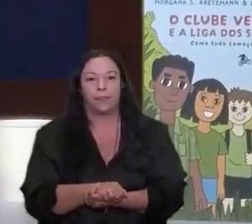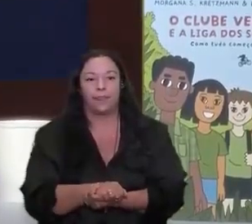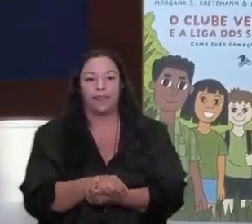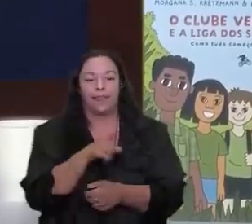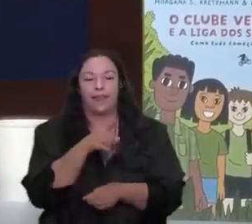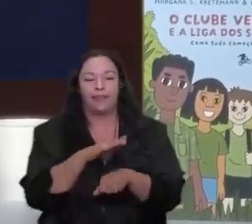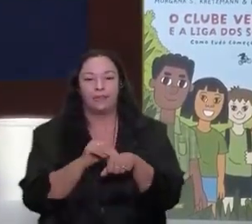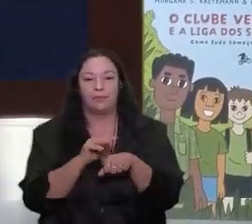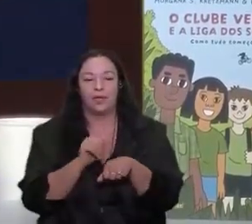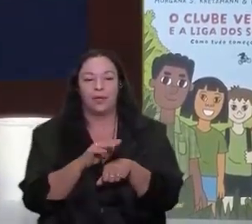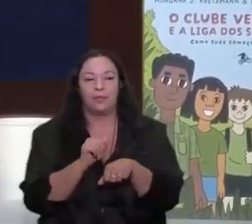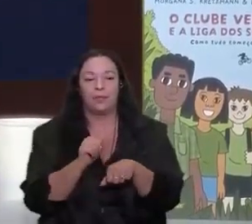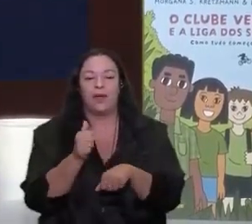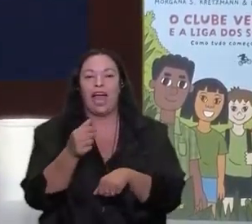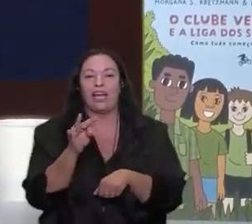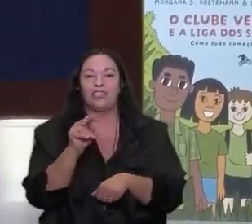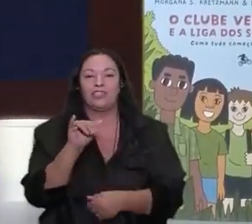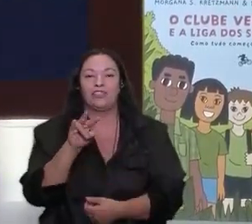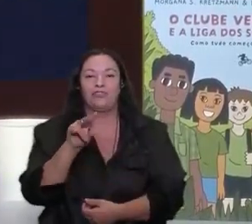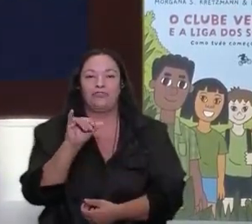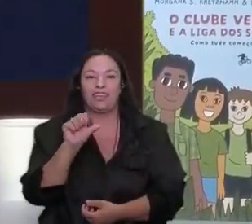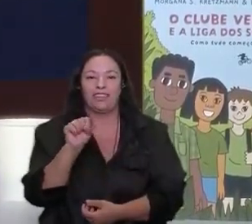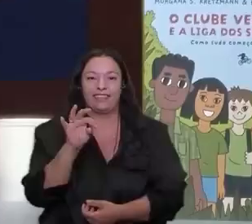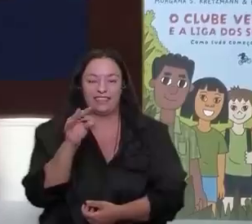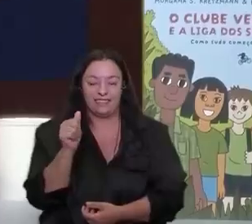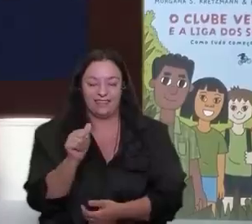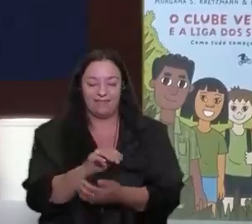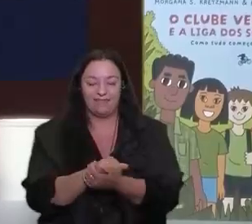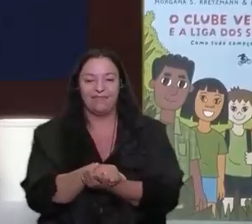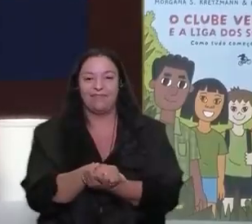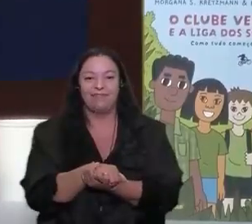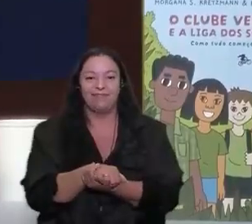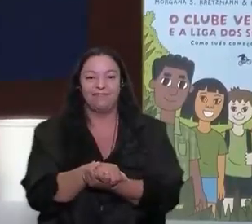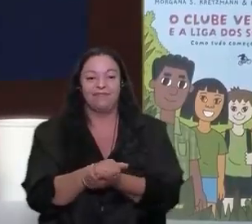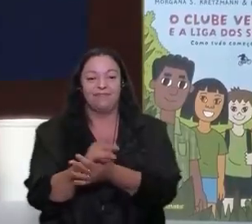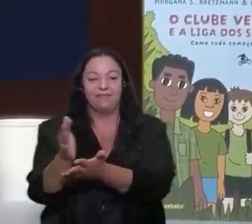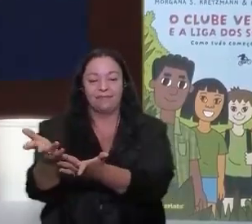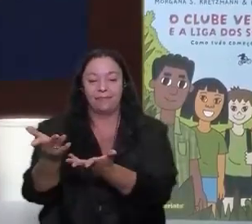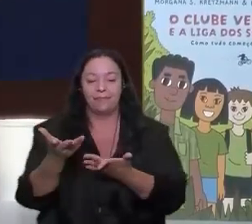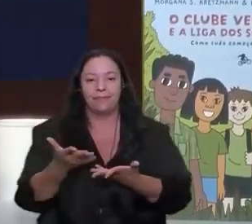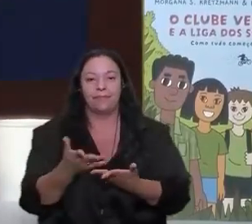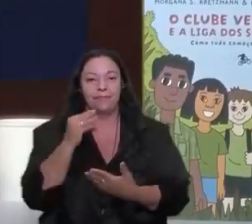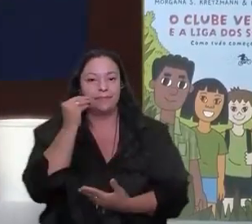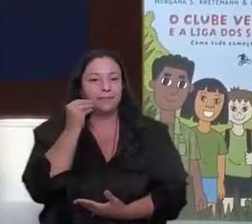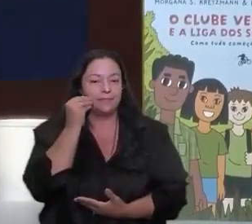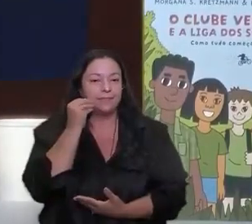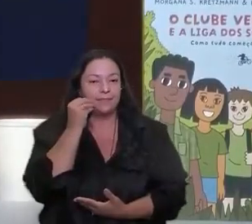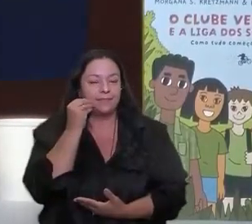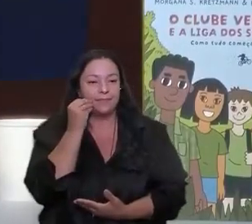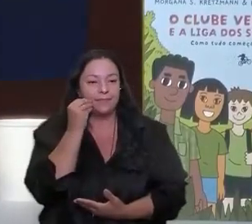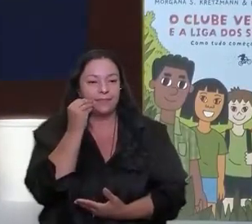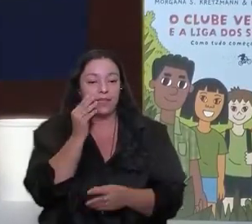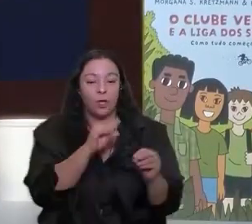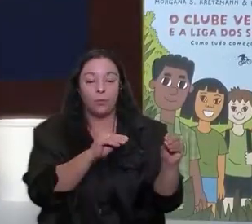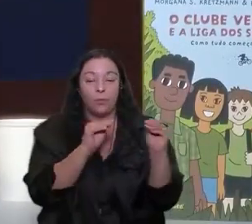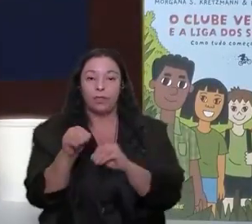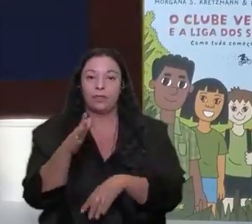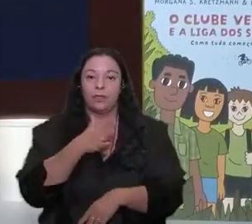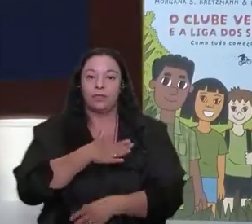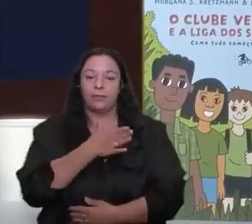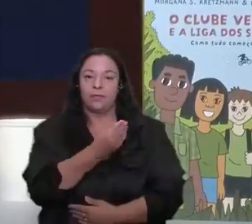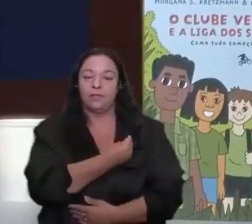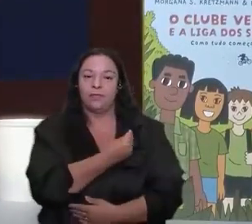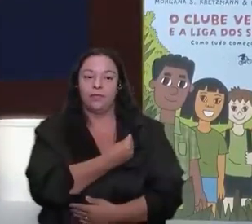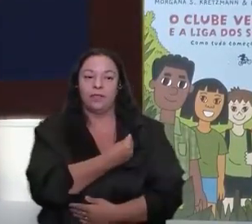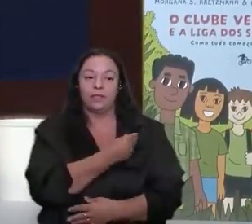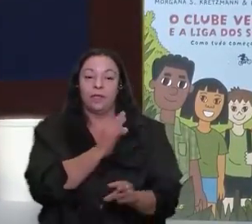ativista, né? Mas você é uma ativista. Eu queria trazer aqui para vocês uma experiência que eu acho que está mudando a minha vida e